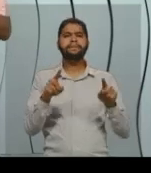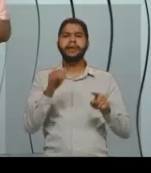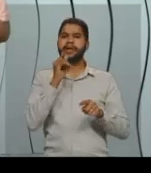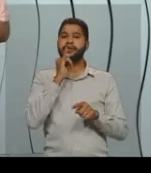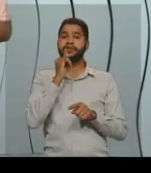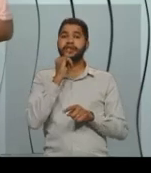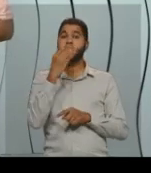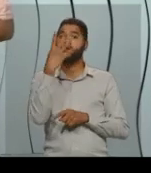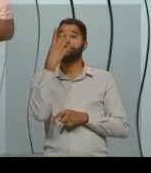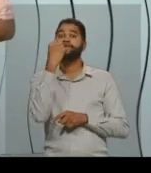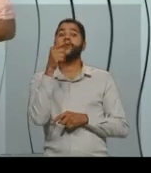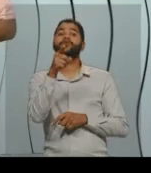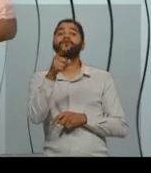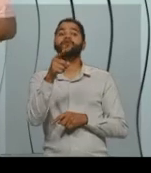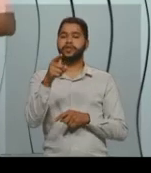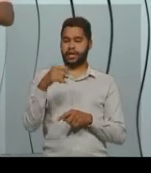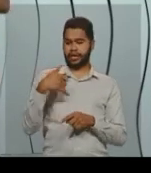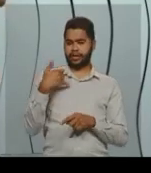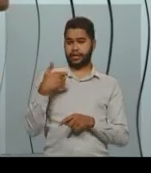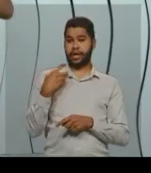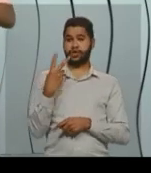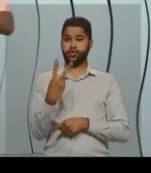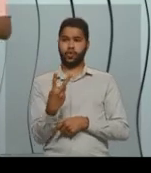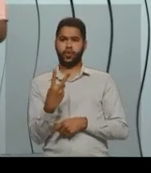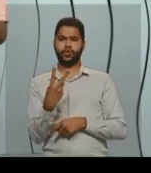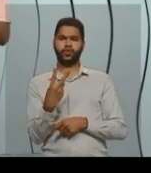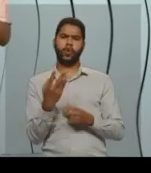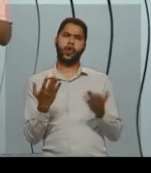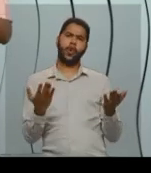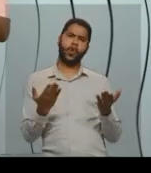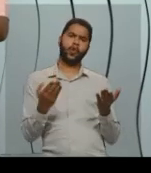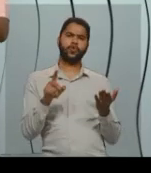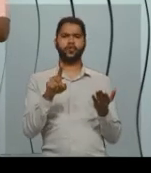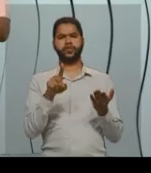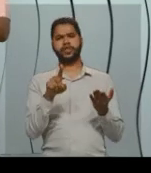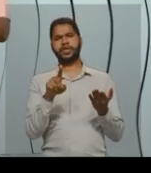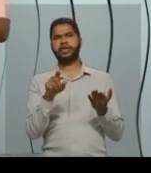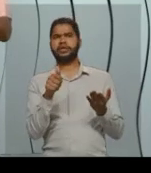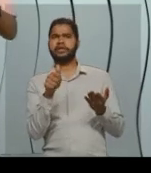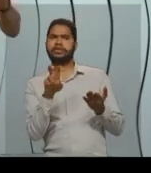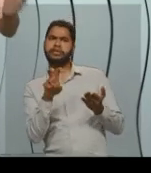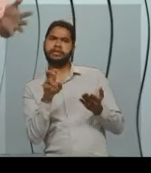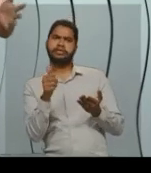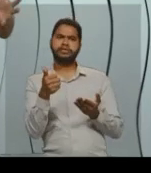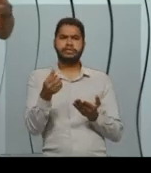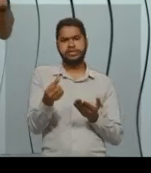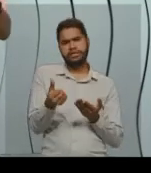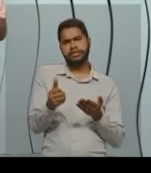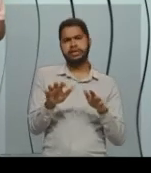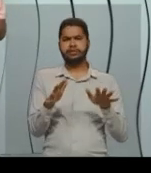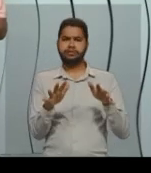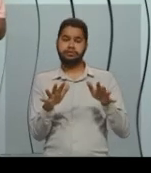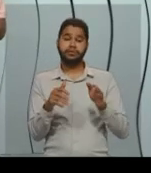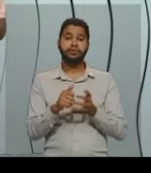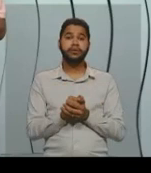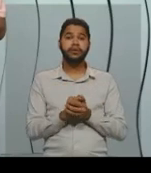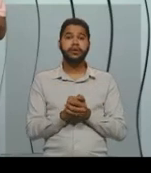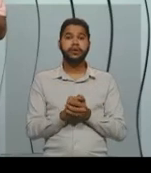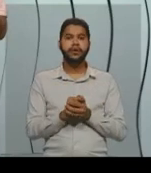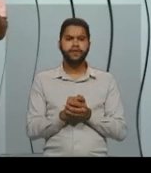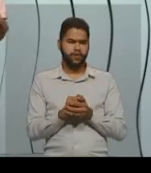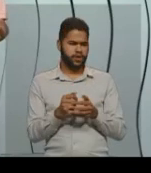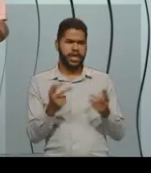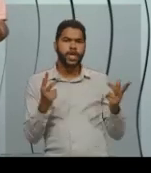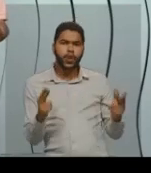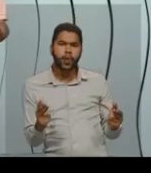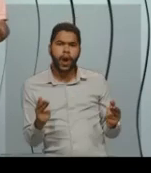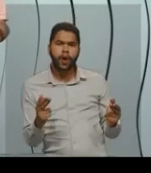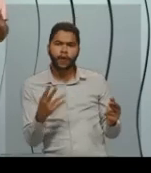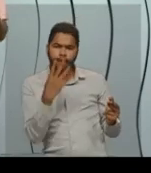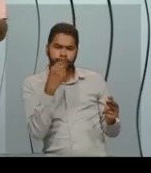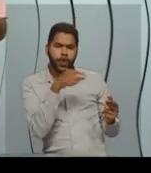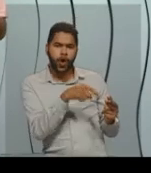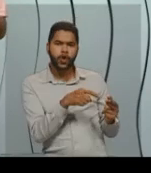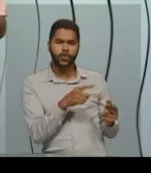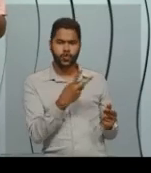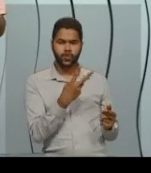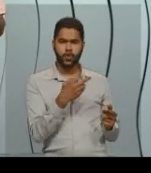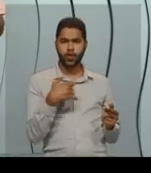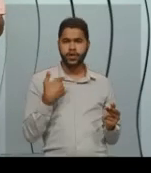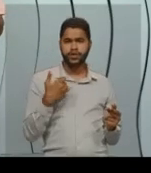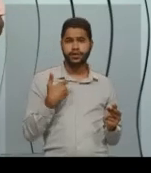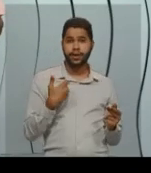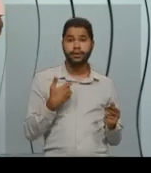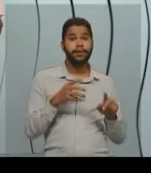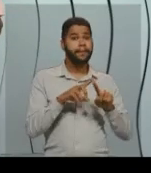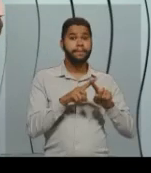de quando você tinha 2 anos. Hoje você tem o quê? 15, 16? Então, você não é a mesma pessoa da foto, mas ao mesmo